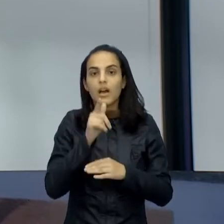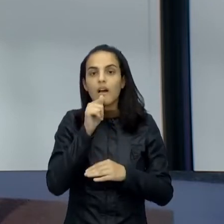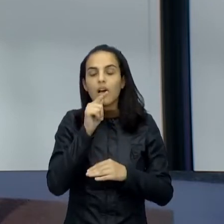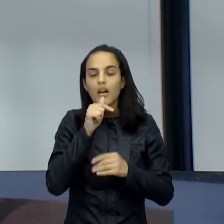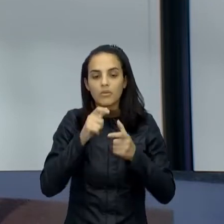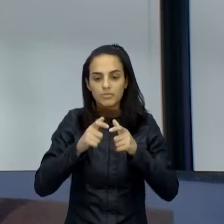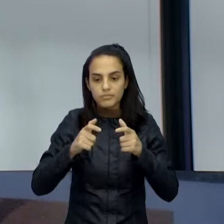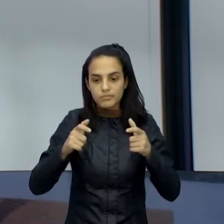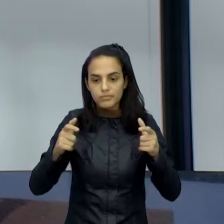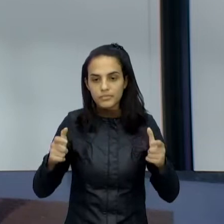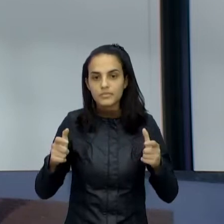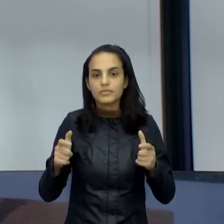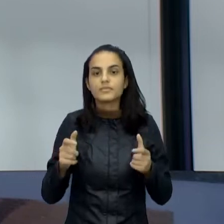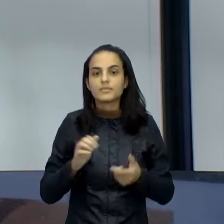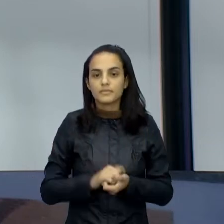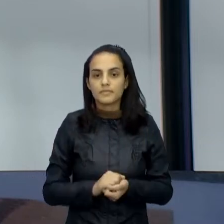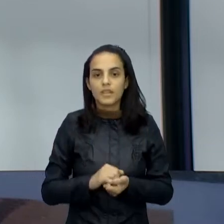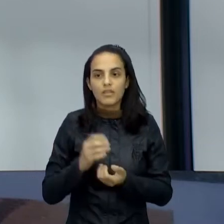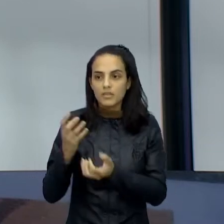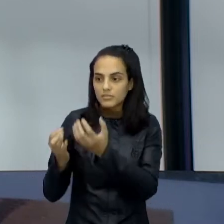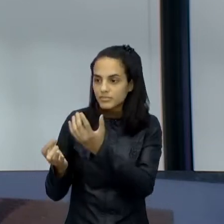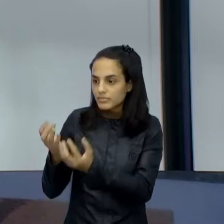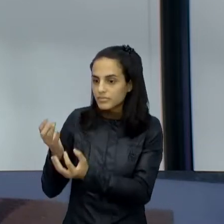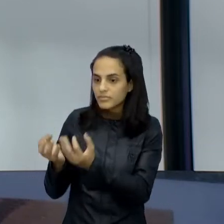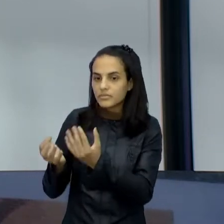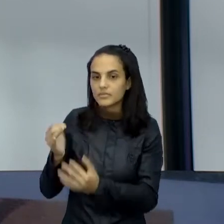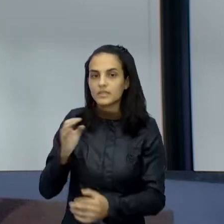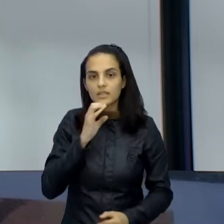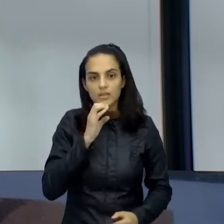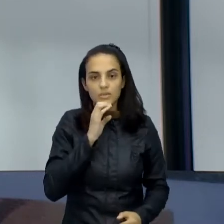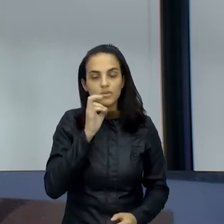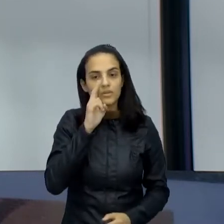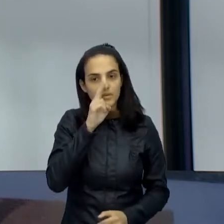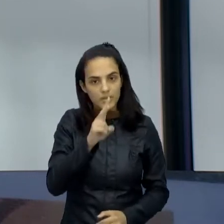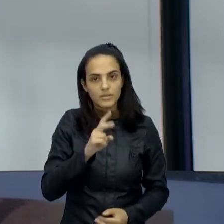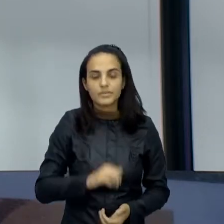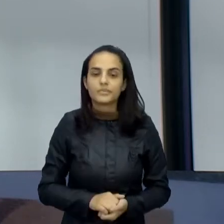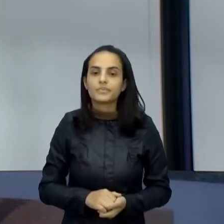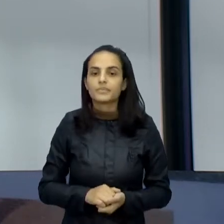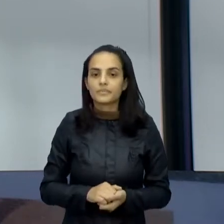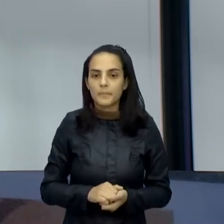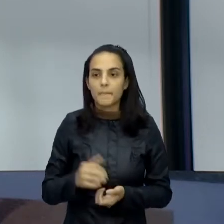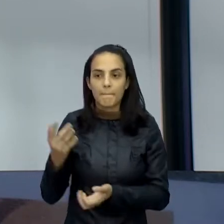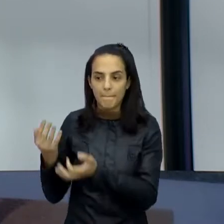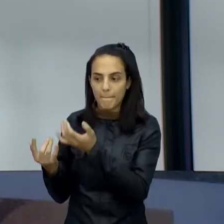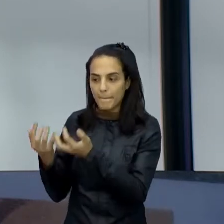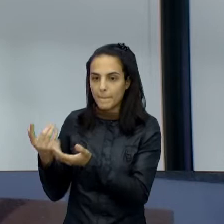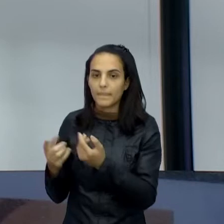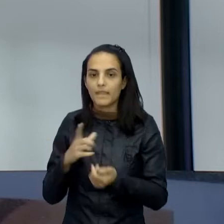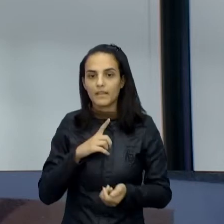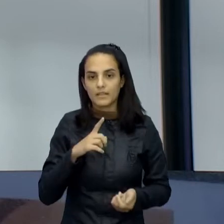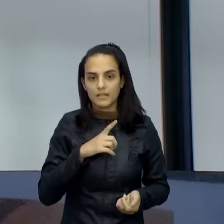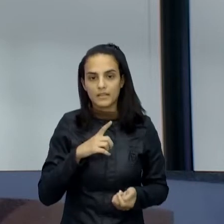expandir, né? Vai entrar em ebulição, calor latente, vai virar vapor e o vapor só vai ter esse buraquinho para sair. Ou